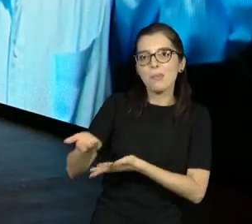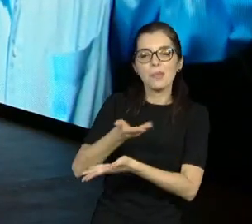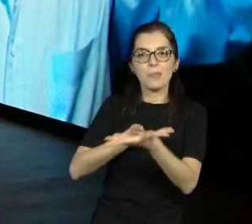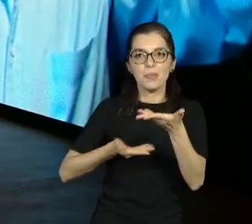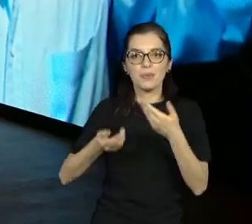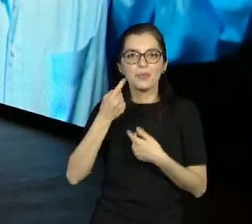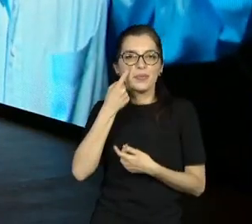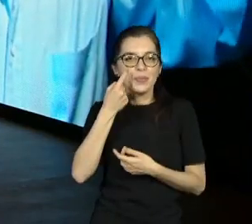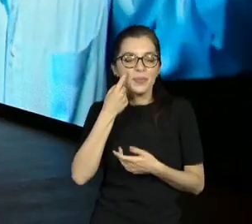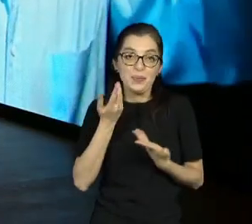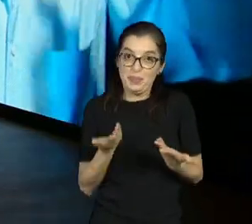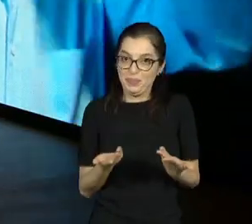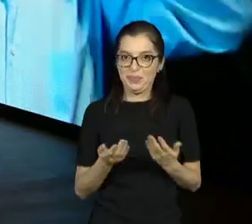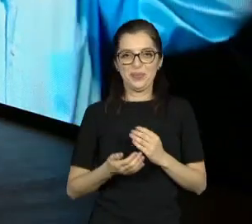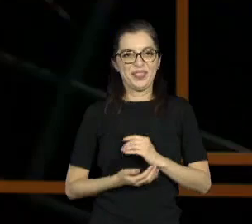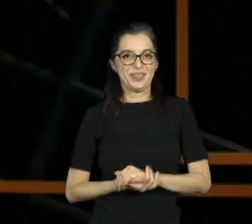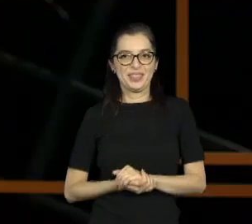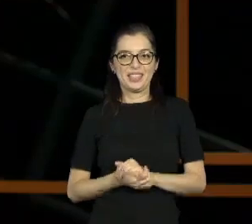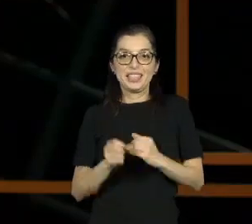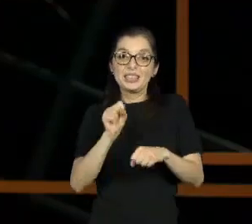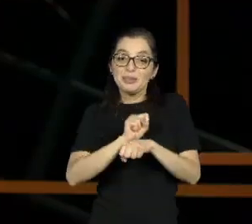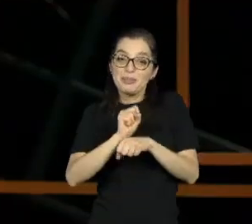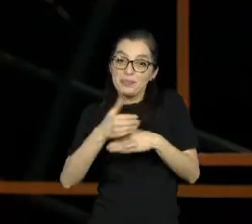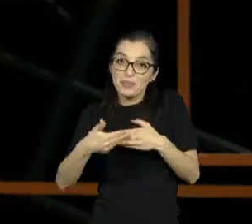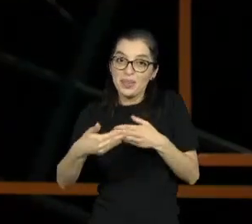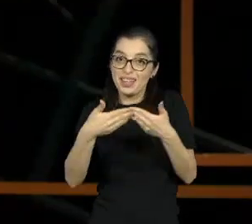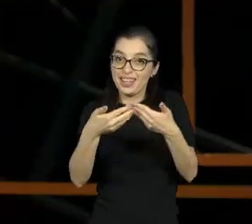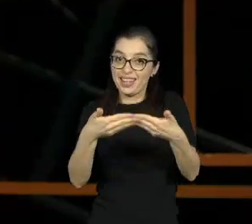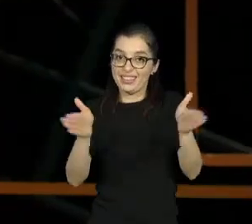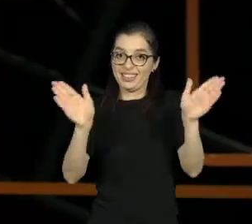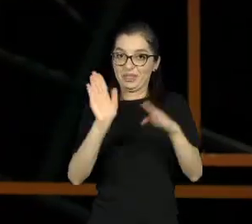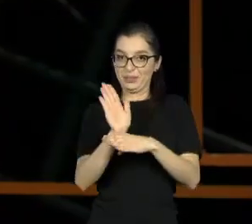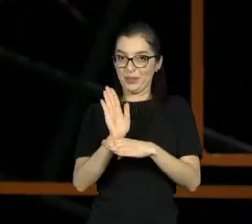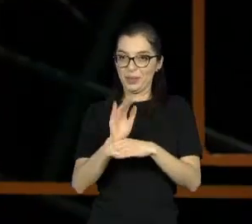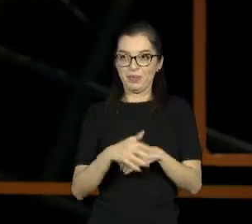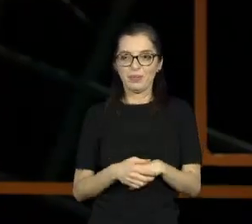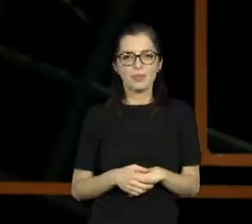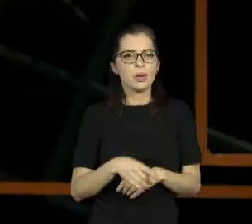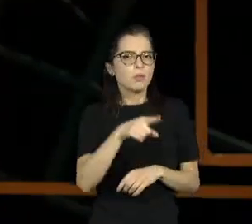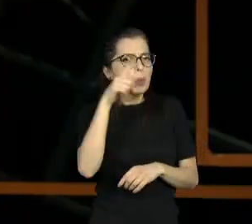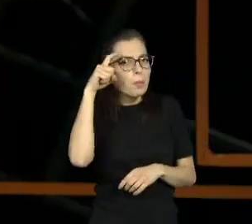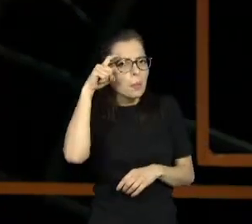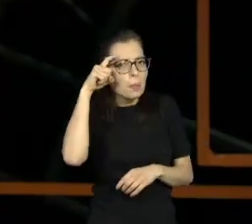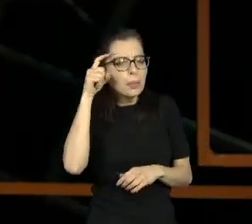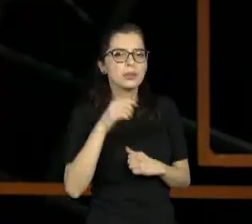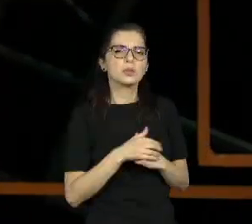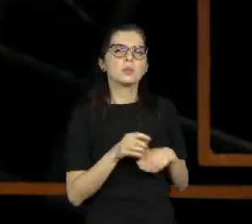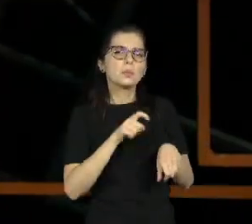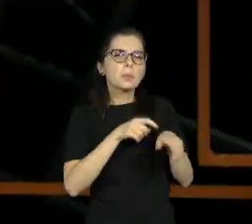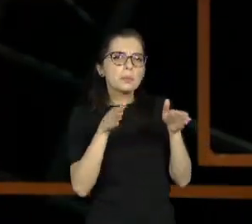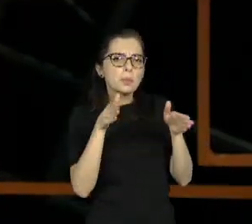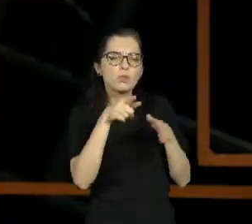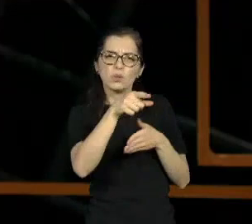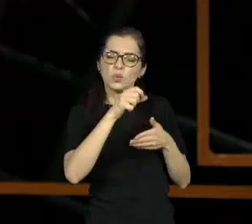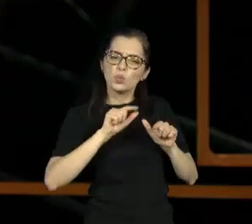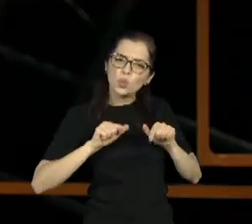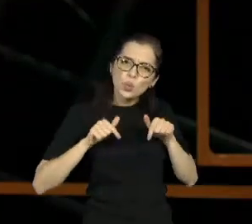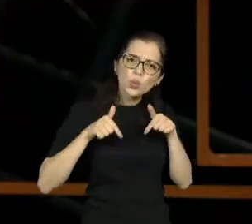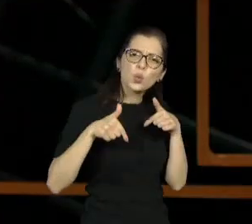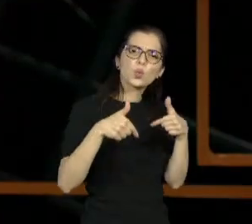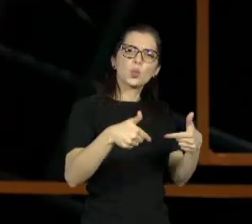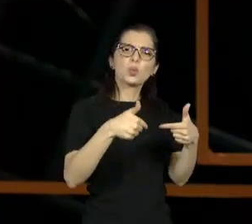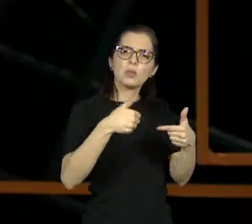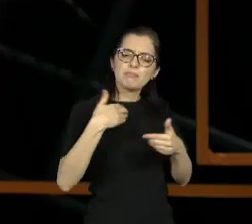Aguardem. Muito bom. Aguardem. Maurício, durante um certo período, você batalhou bastante por uma reserva